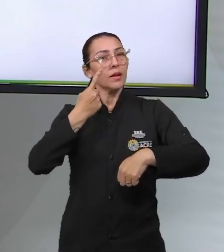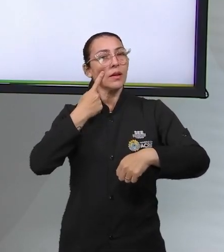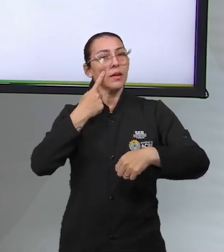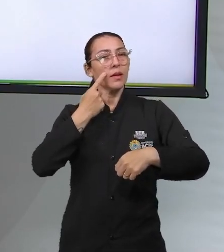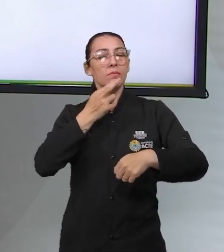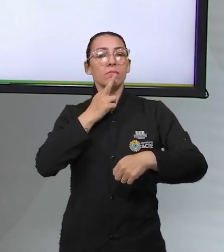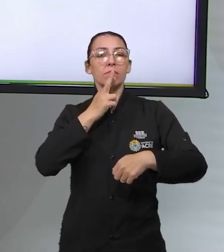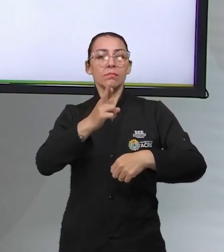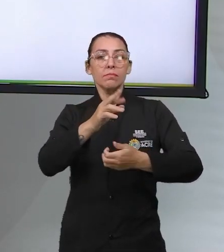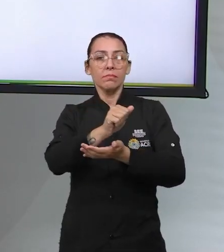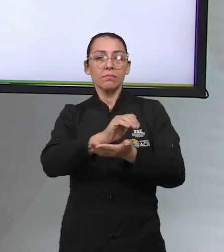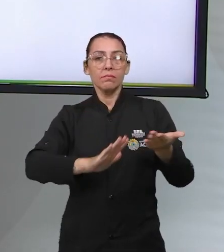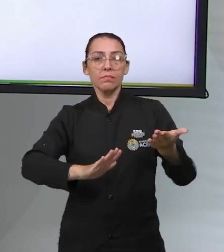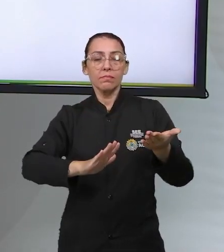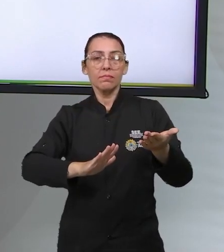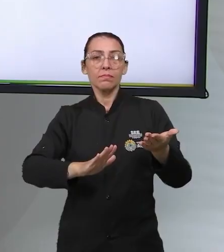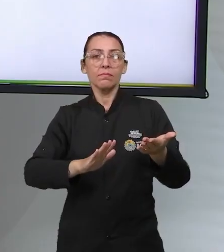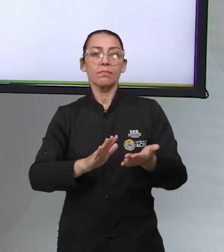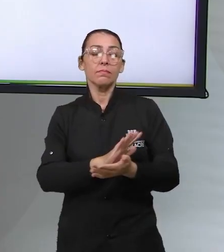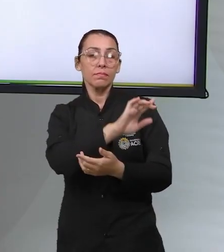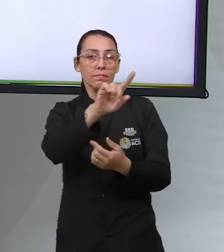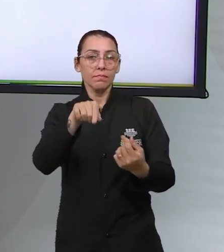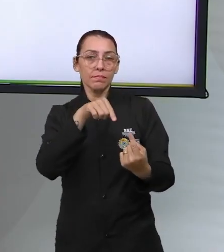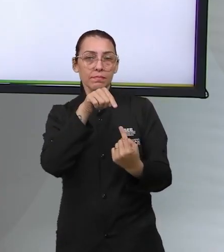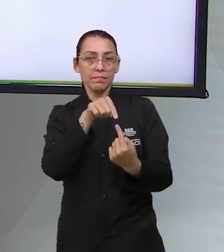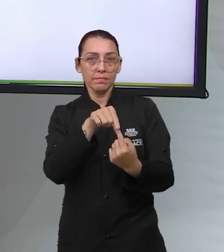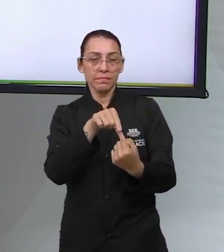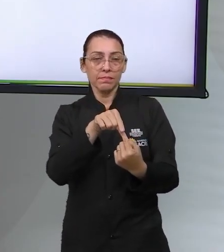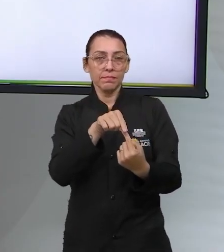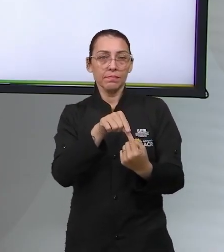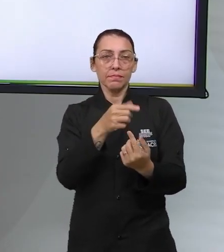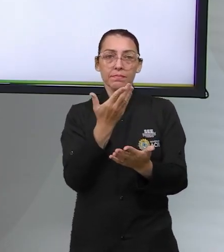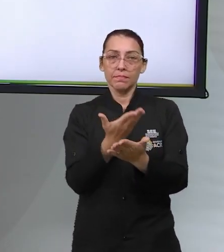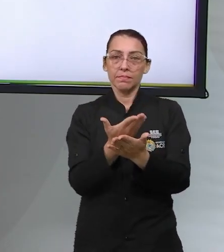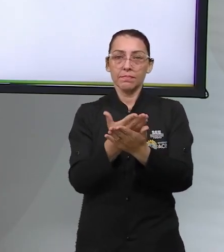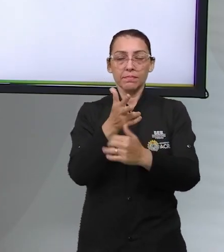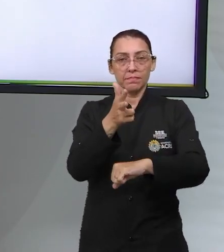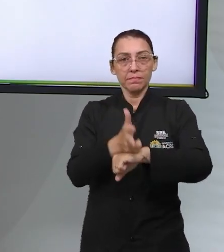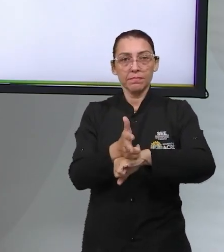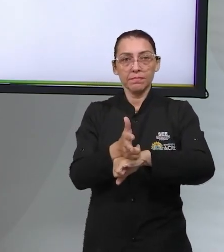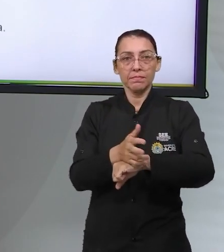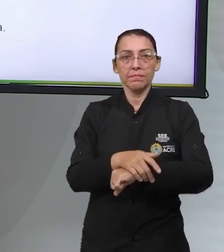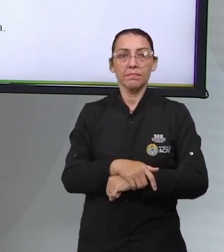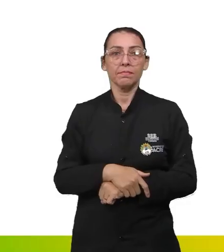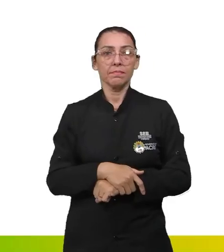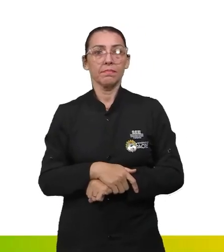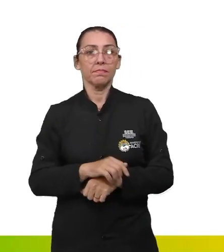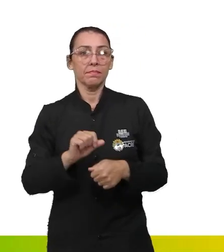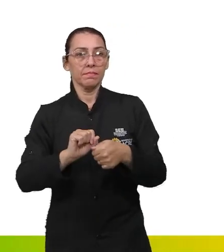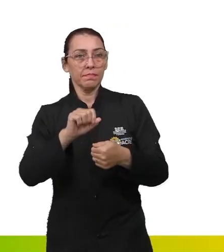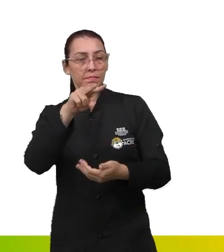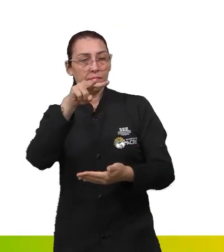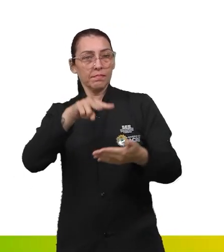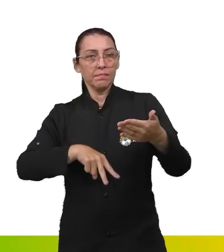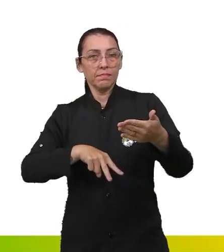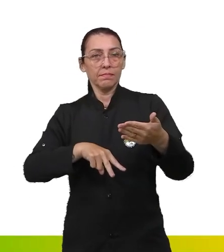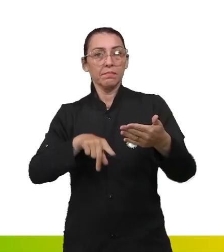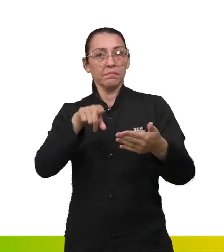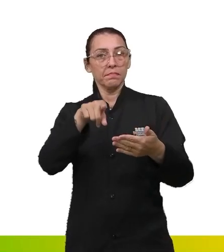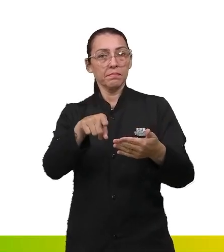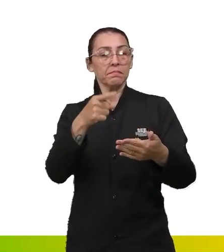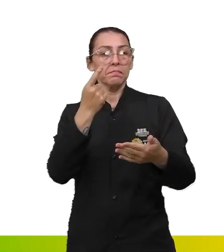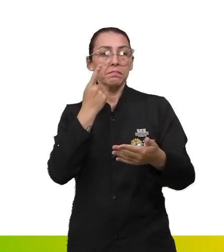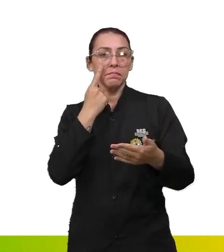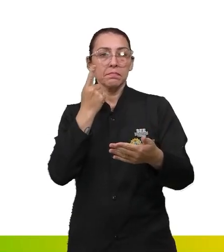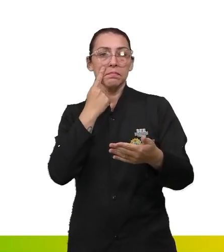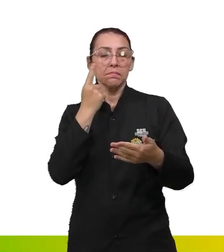a resolução de uma questão objetiva em nossa videoaula. Eu vou fazer a leitura e você